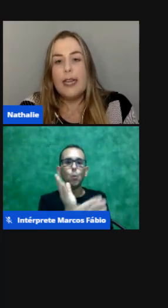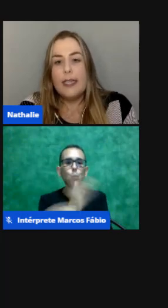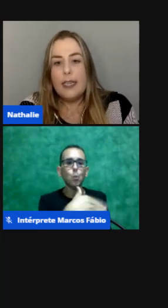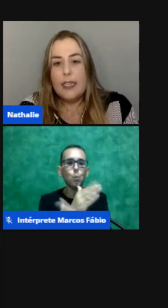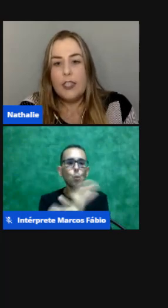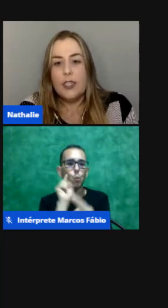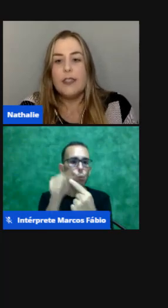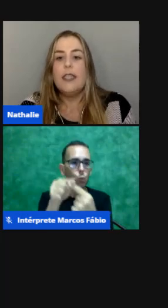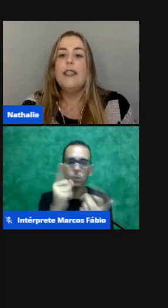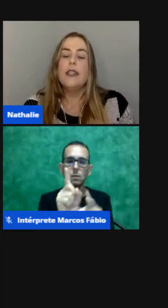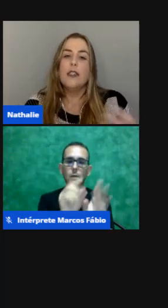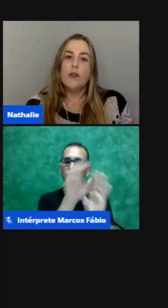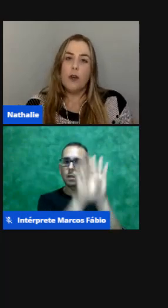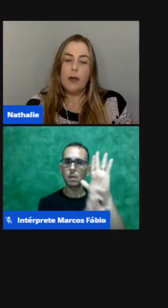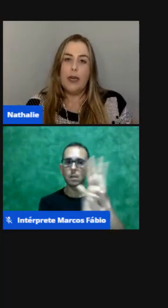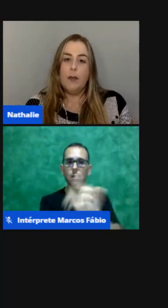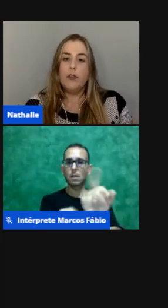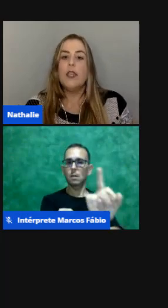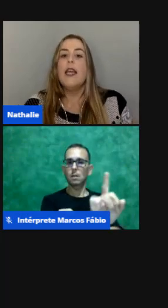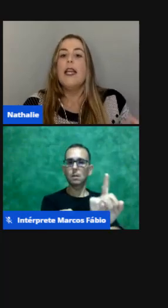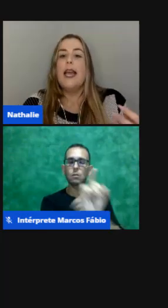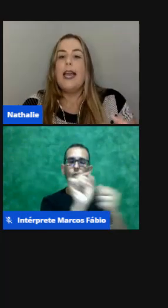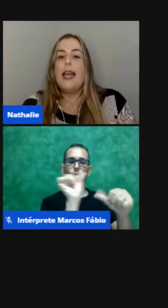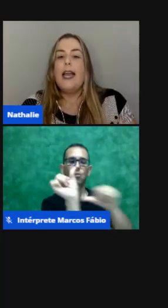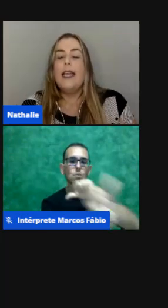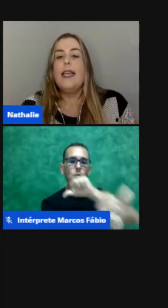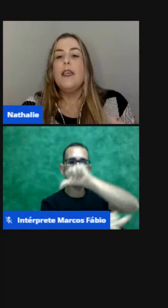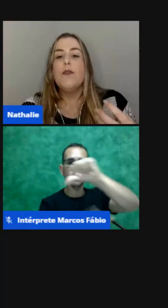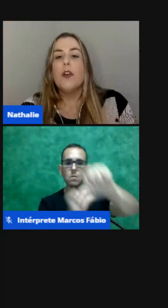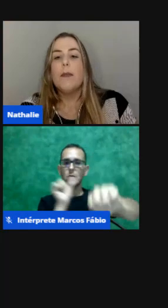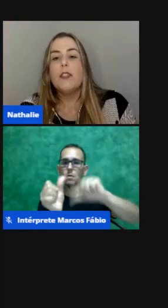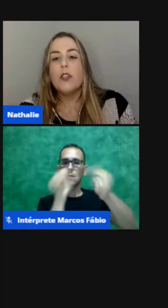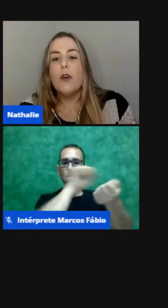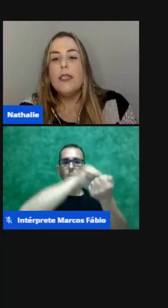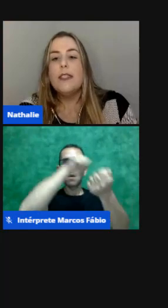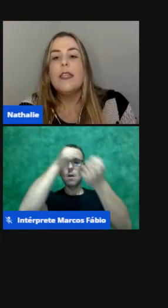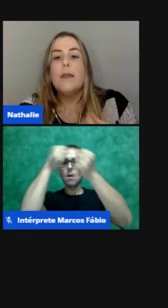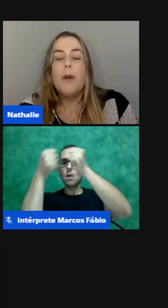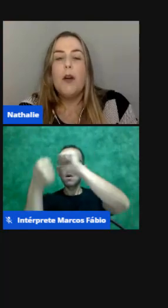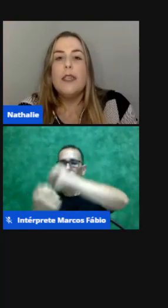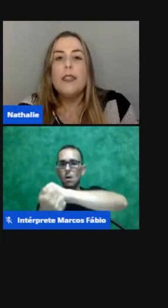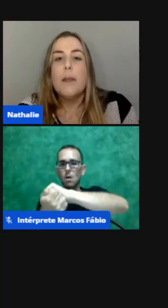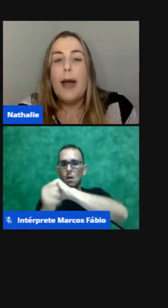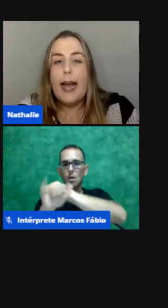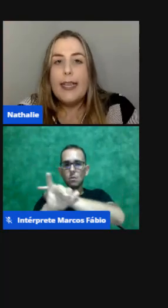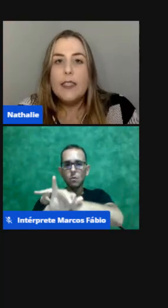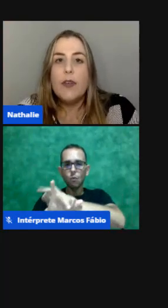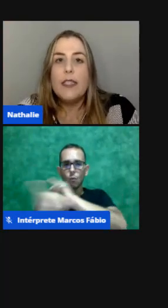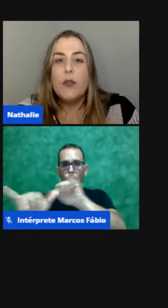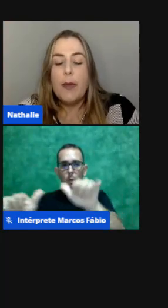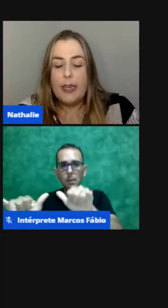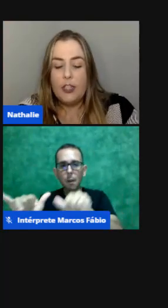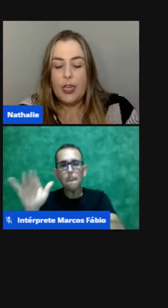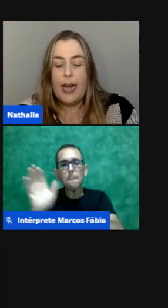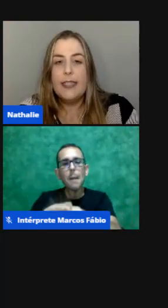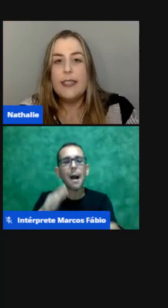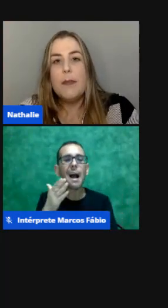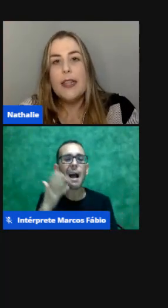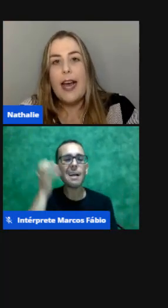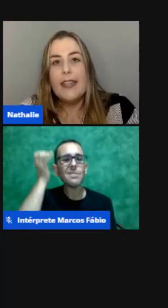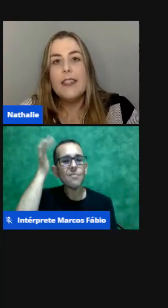suas características, e transformamos em informações que podem ser mais